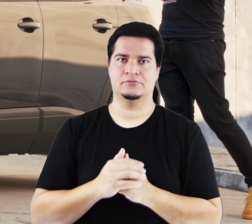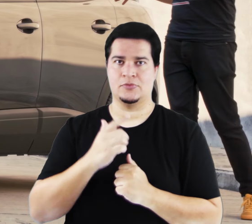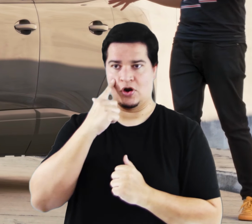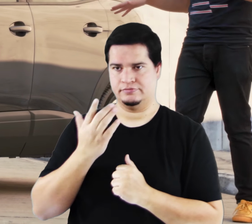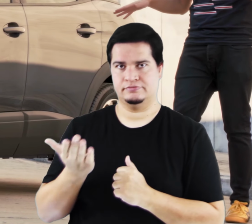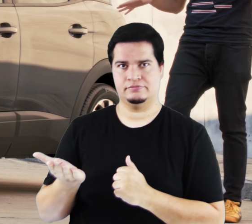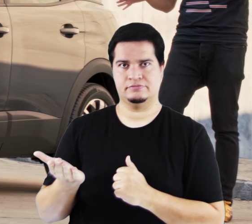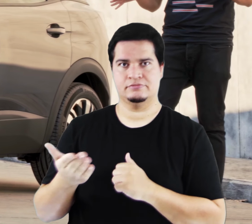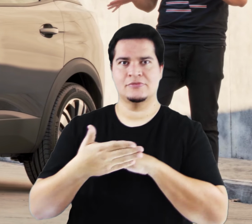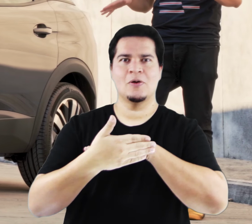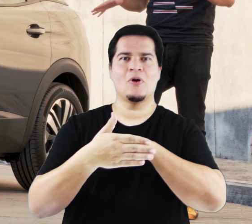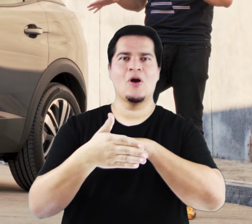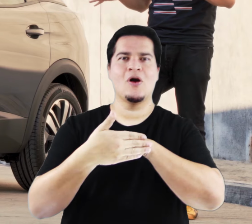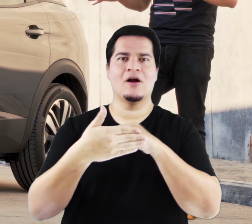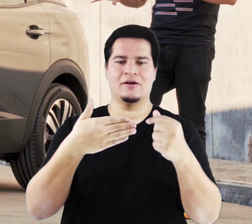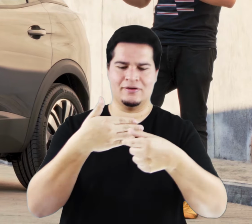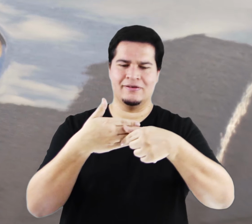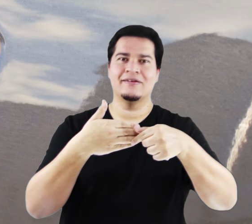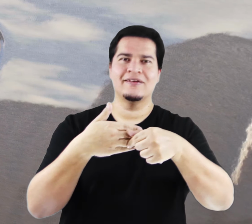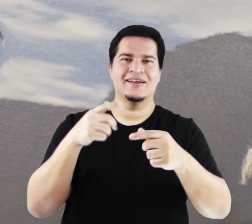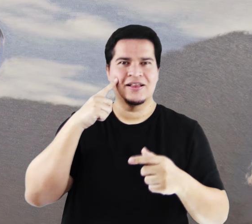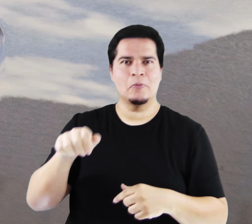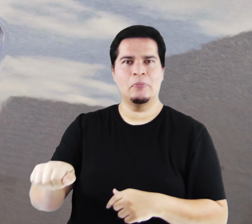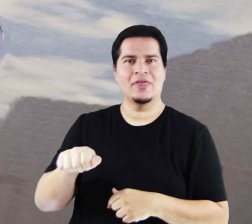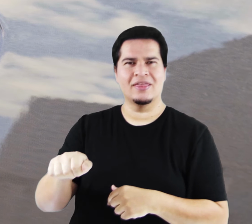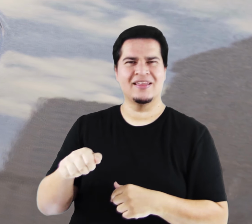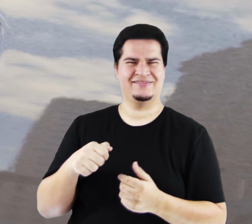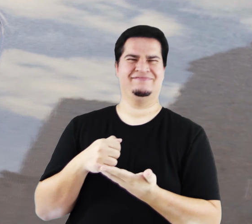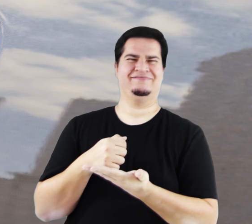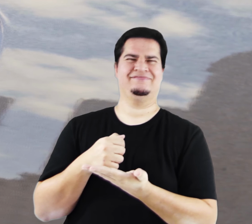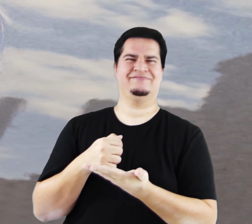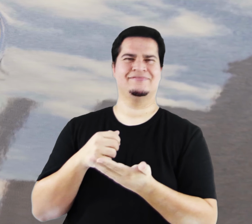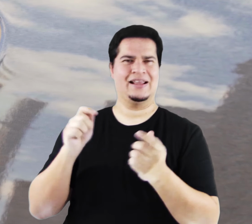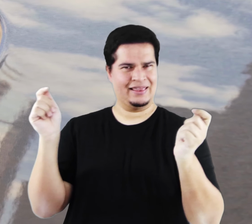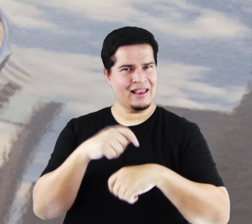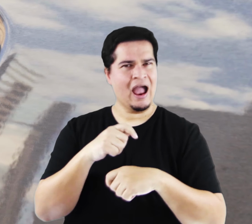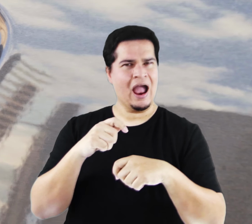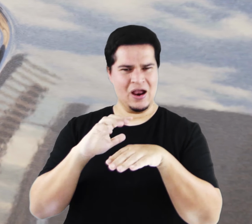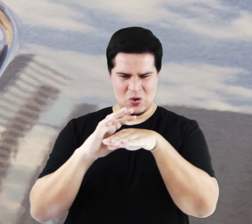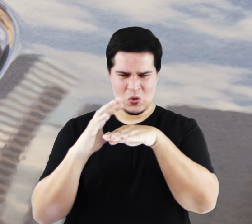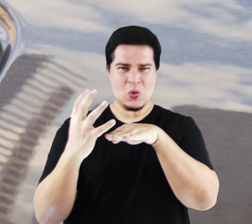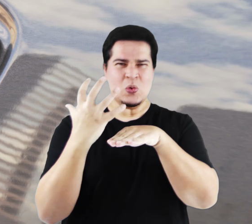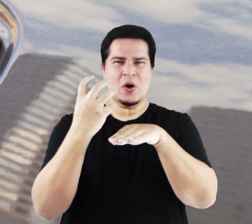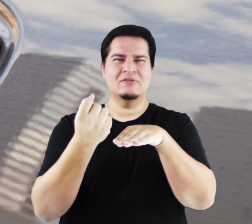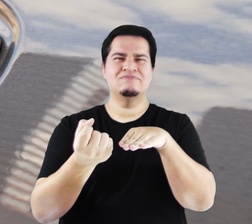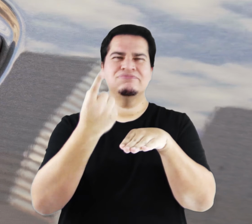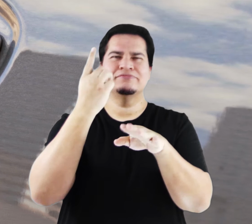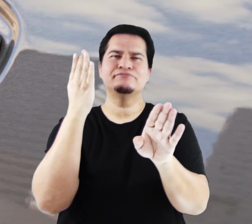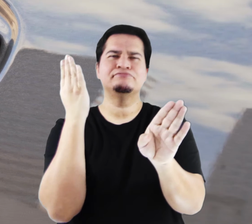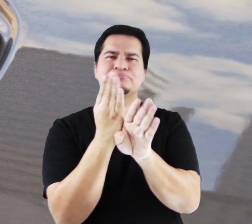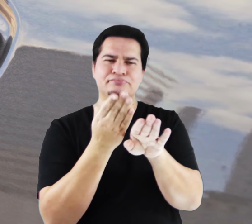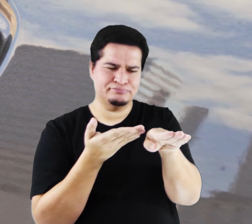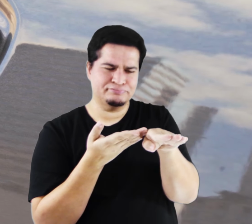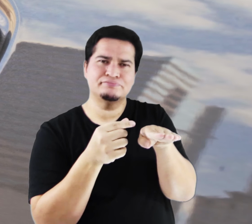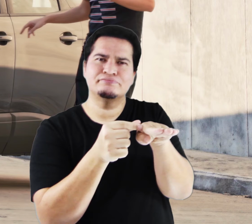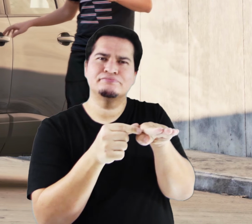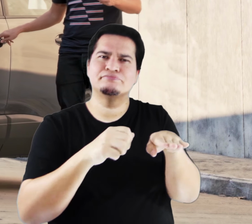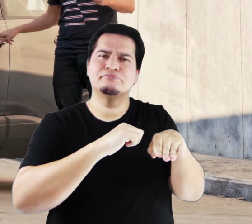se fosse um SUV tradicional, mas o fato é que a gente tem aqui tantas soluções meio conceituais que eu fico até meio chateado de ver